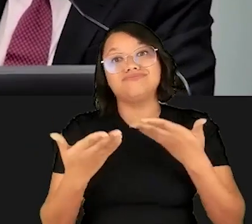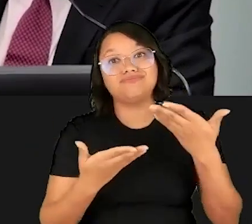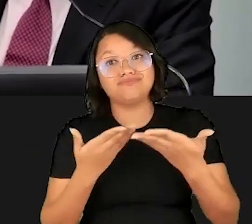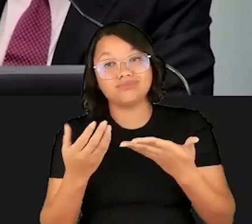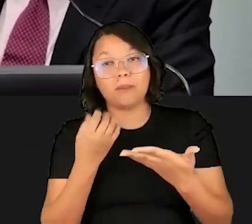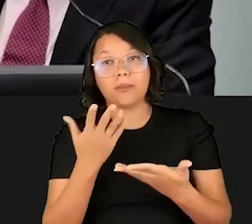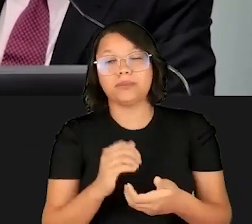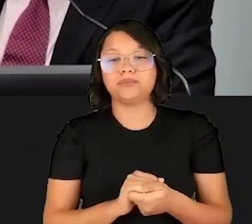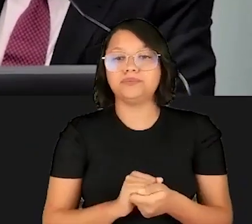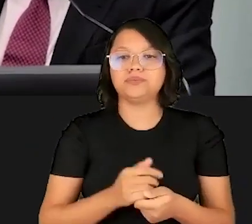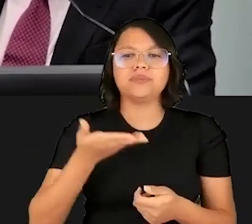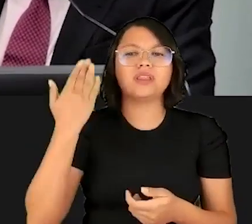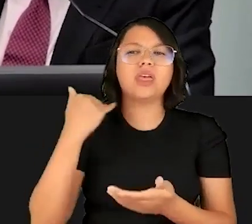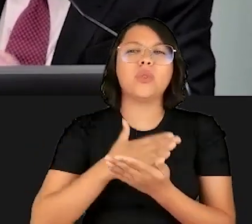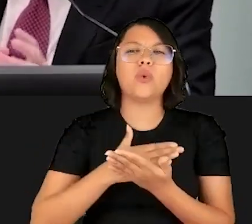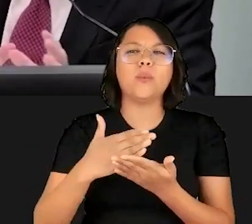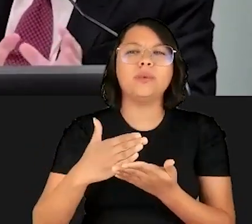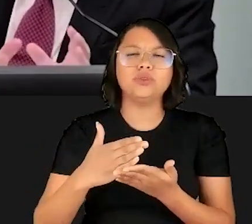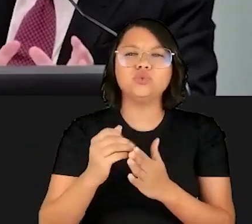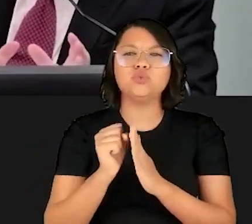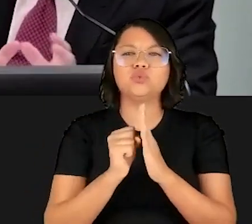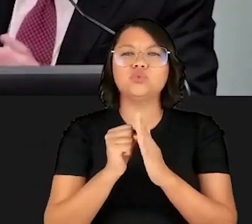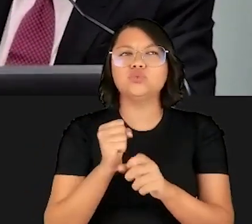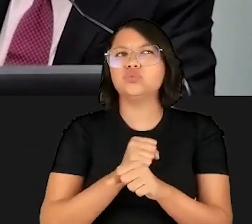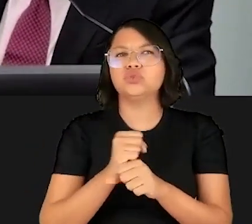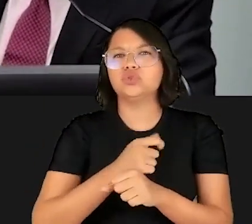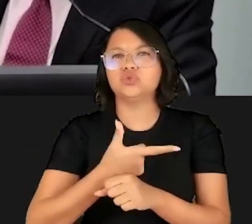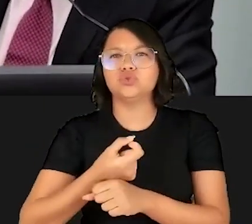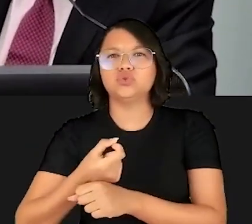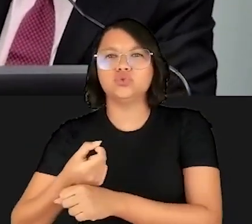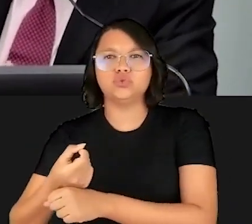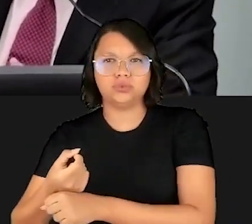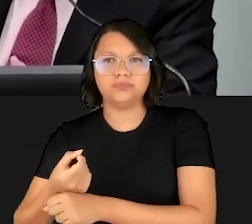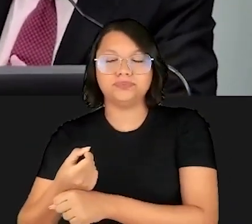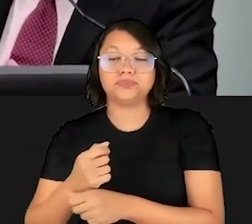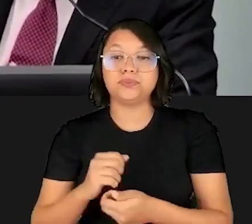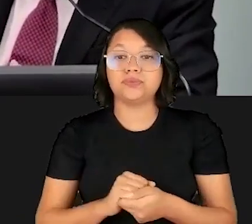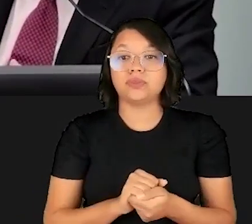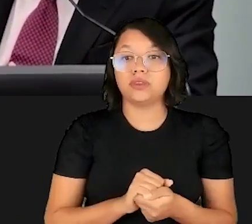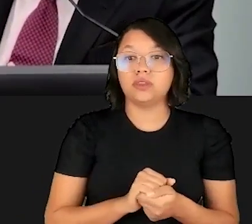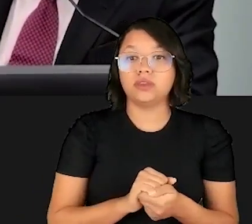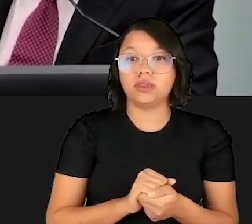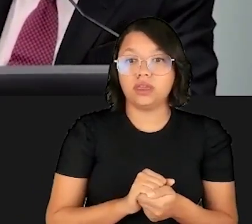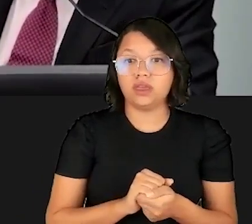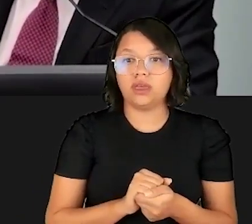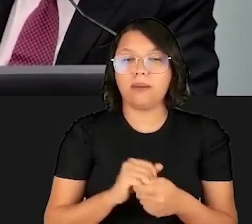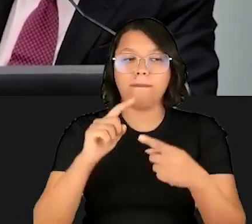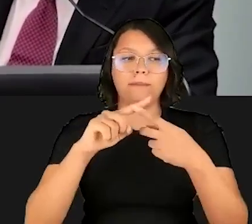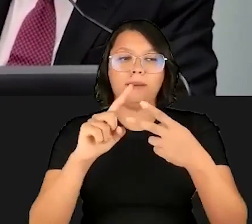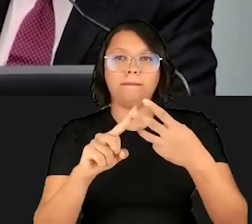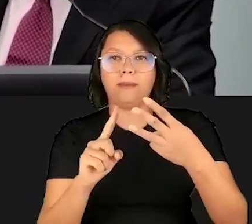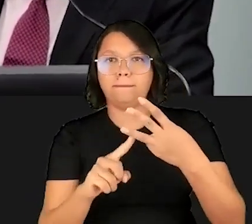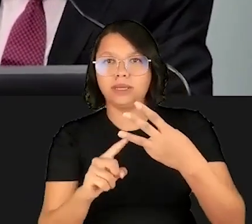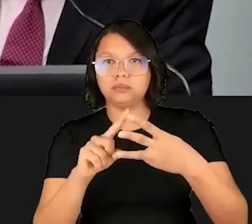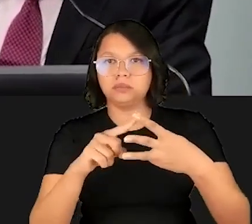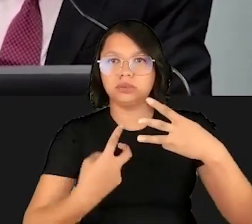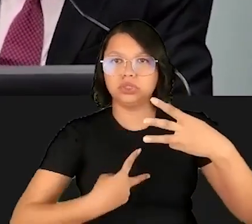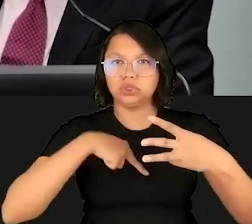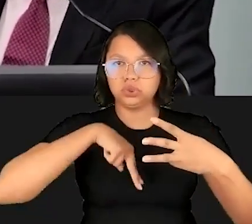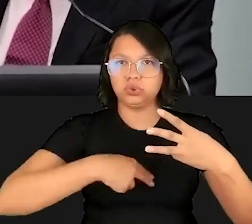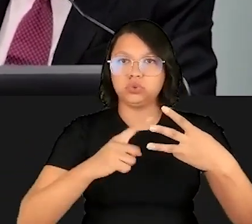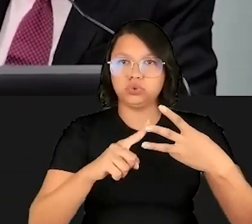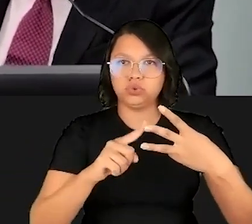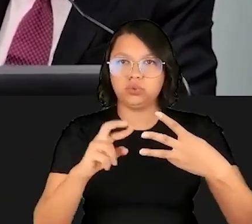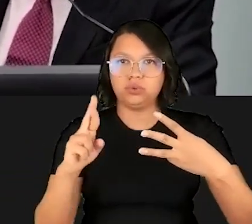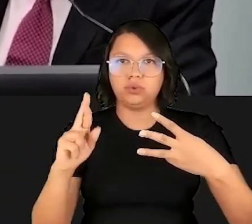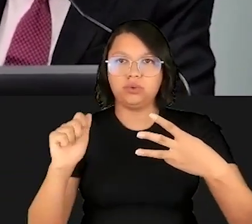1990, início dos anos 2000, esse era o tripé do tratamento do câncer: cirurgia, radioterapia e a quimioterapia, como